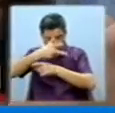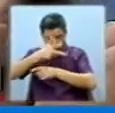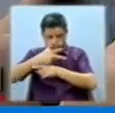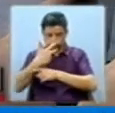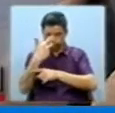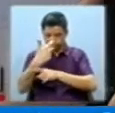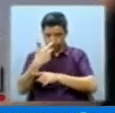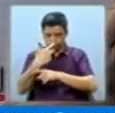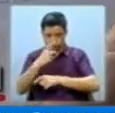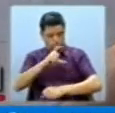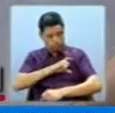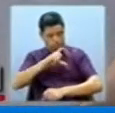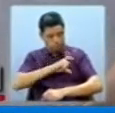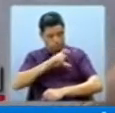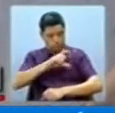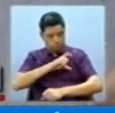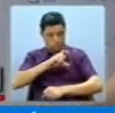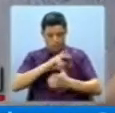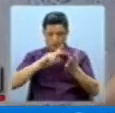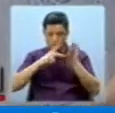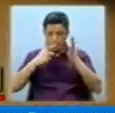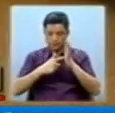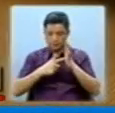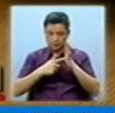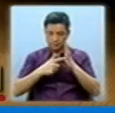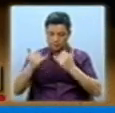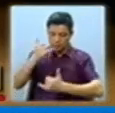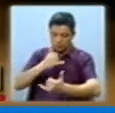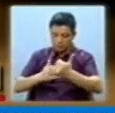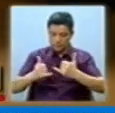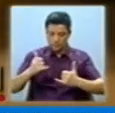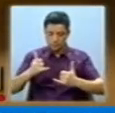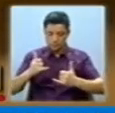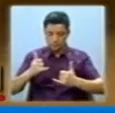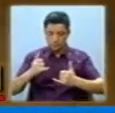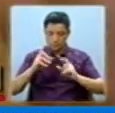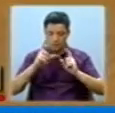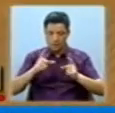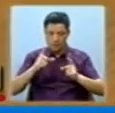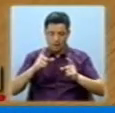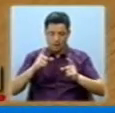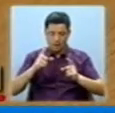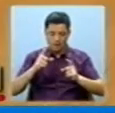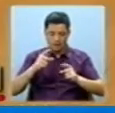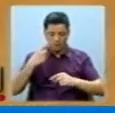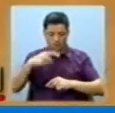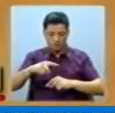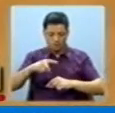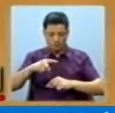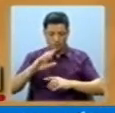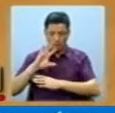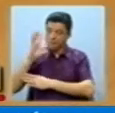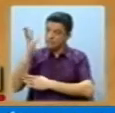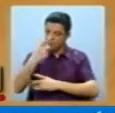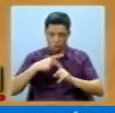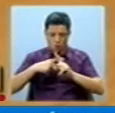medir o seu batimento cardíaco. Esta tecnologia poderá vir a substituir os tradicionais oxímetros e já há testes em curso em ambiente